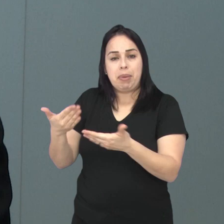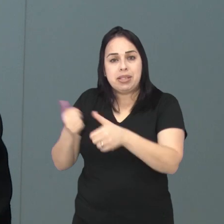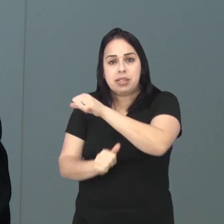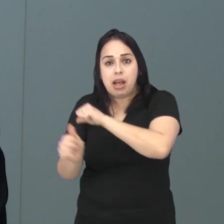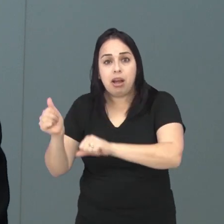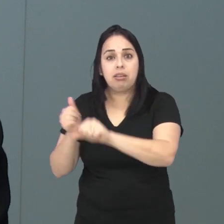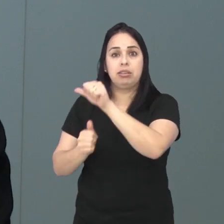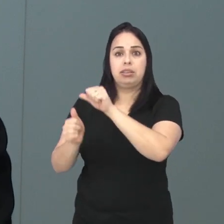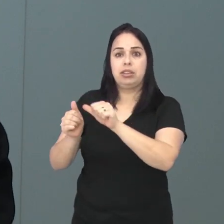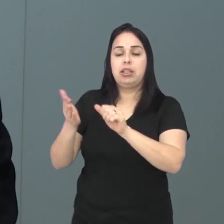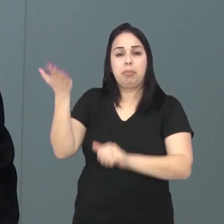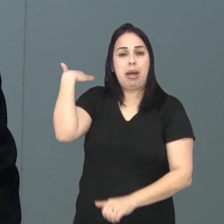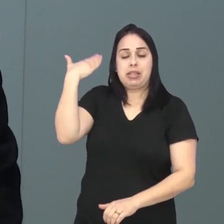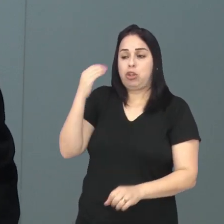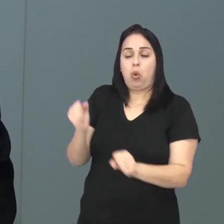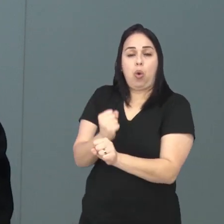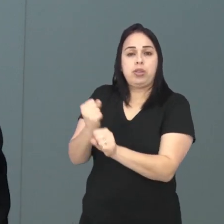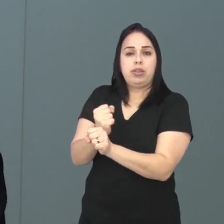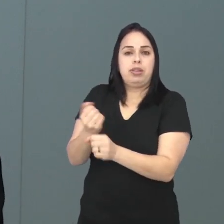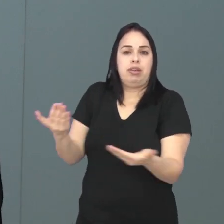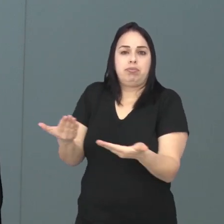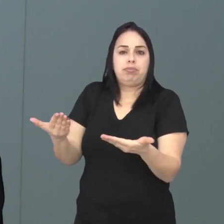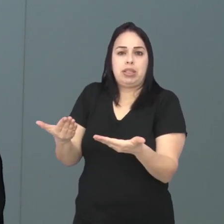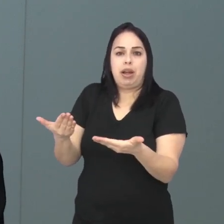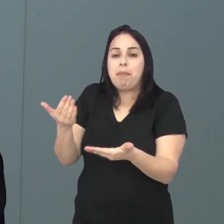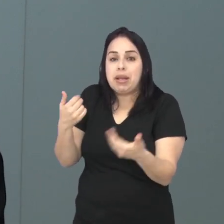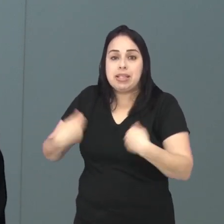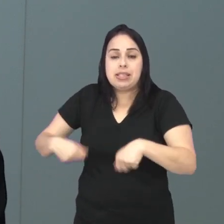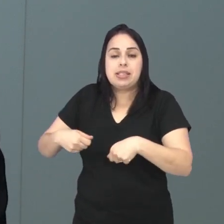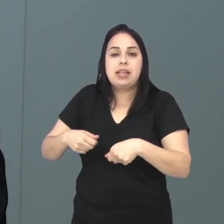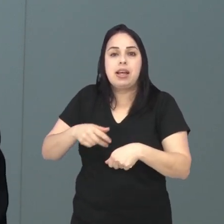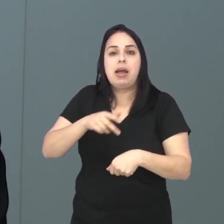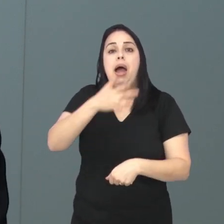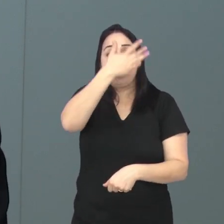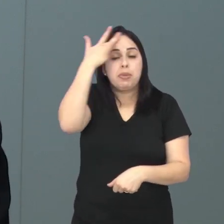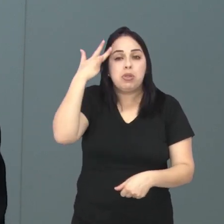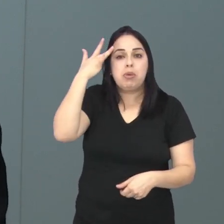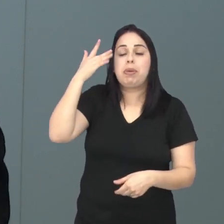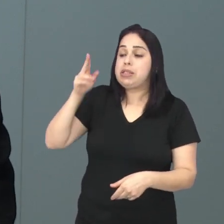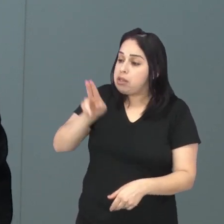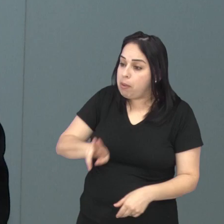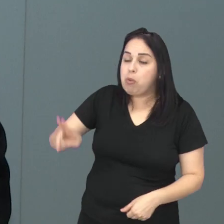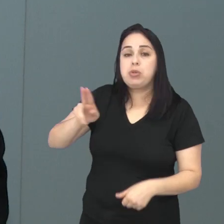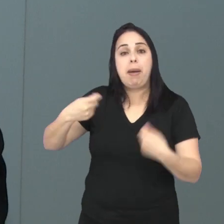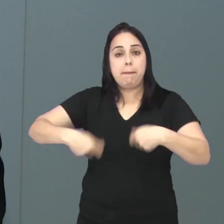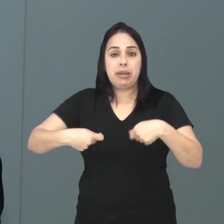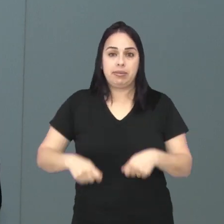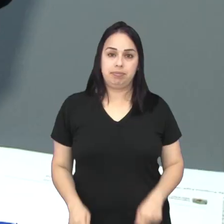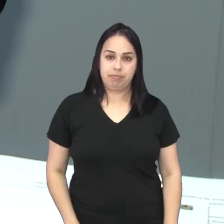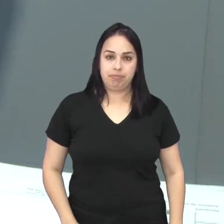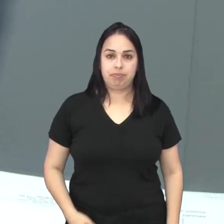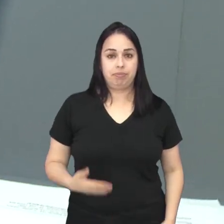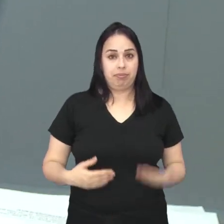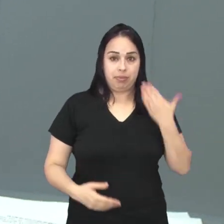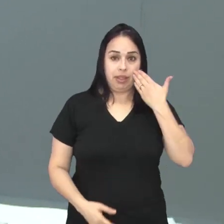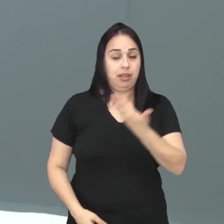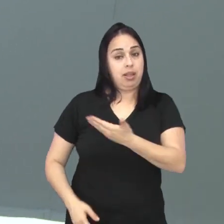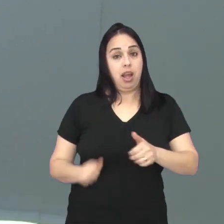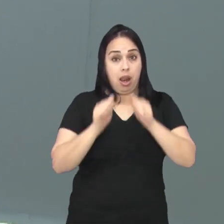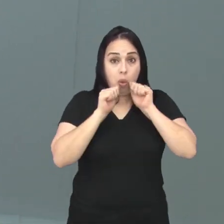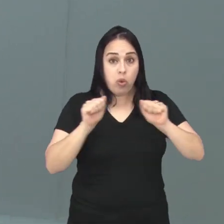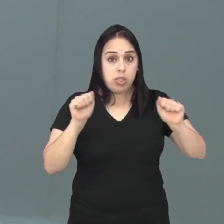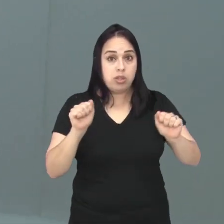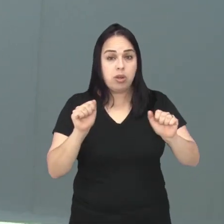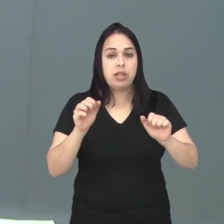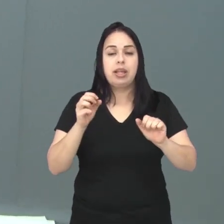Ali, na verdade, existe só a construção e a gente precisa fazer com que a população ocupe e utilize aquilo ali. Ainda de acordo com o